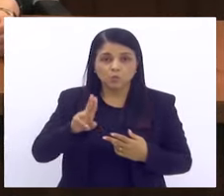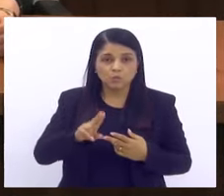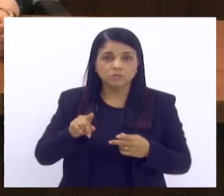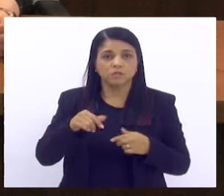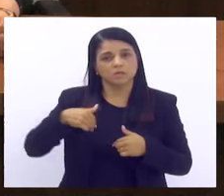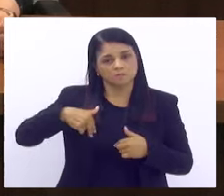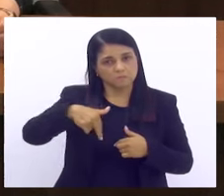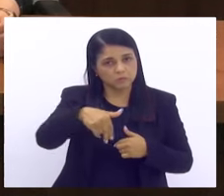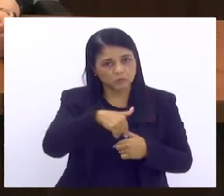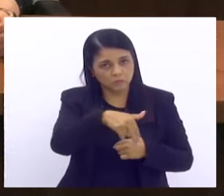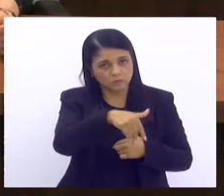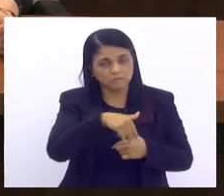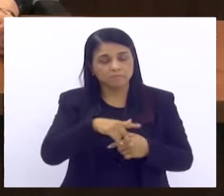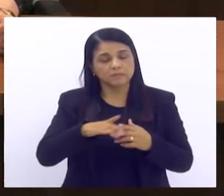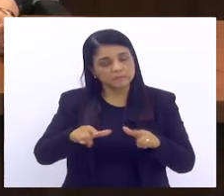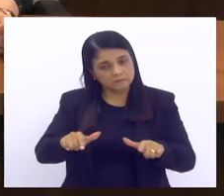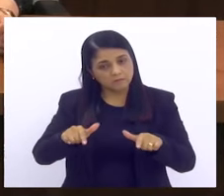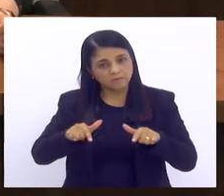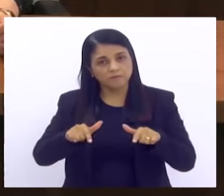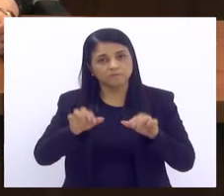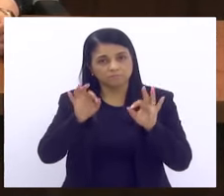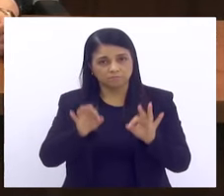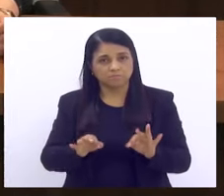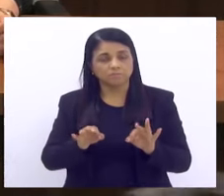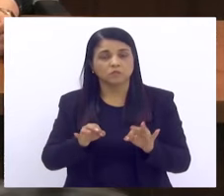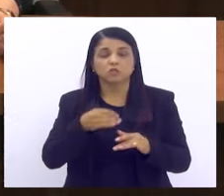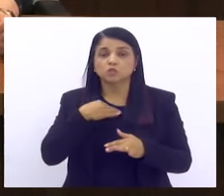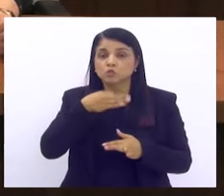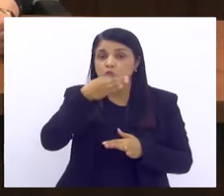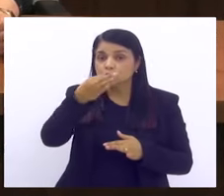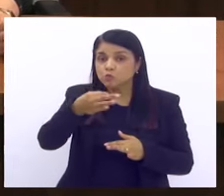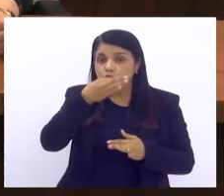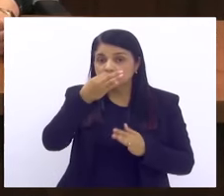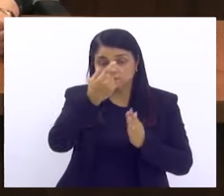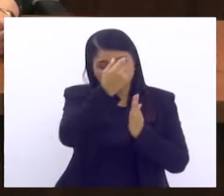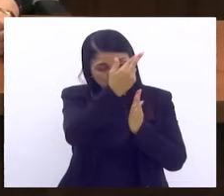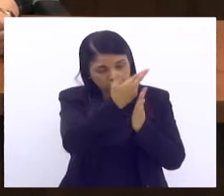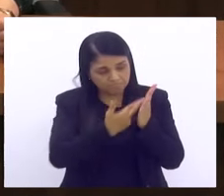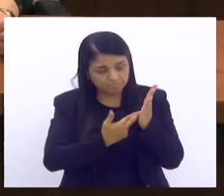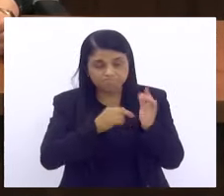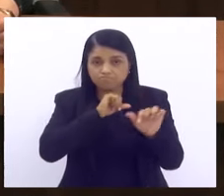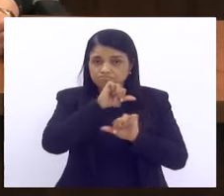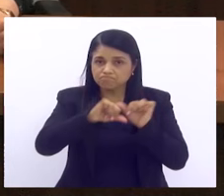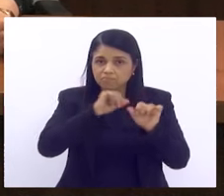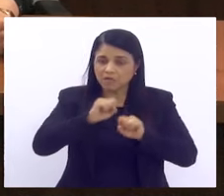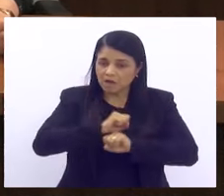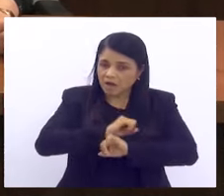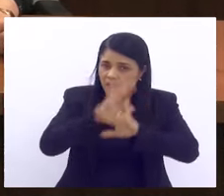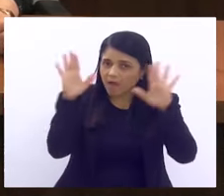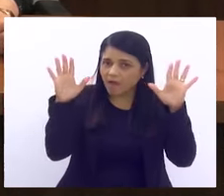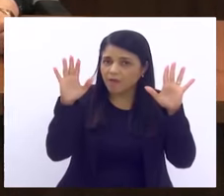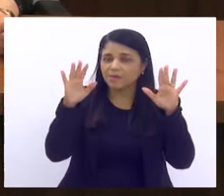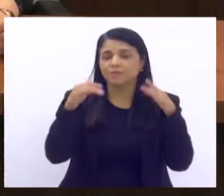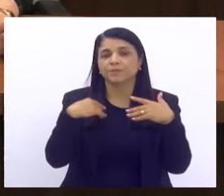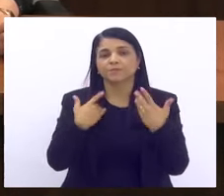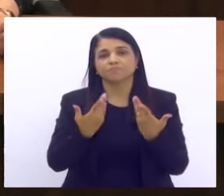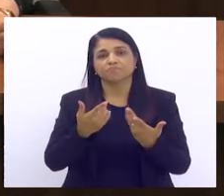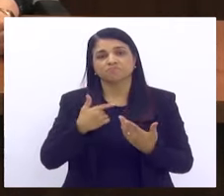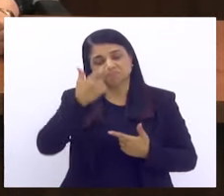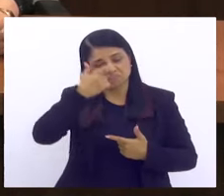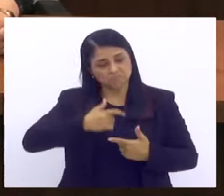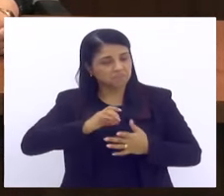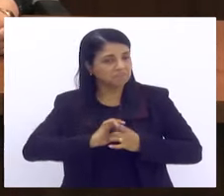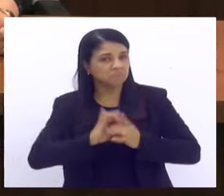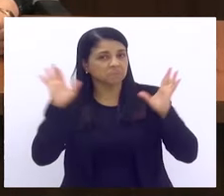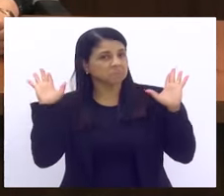tipo de certificação. Se tiver alguma sugestão de mudança na redação para que fique mais claro ou menos restritivo, da nossa parte não